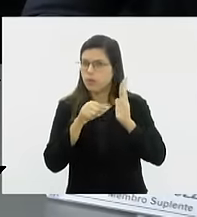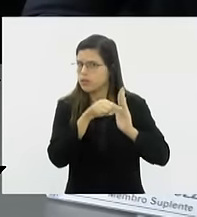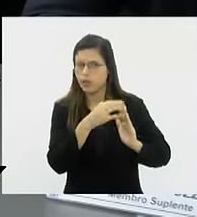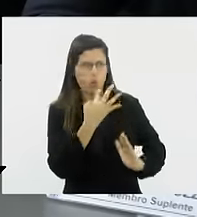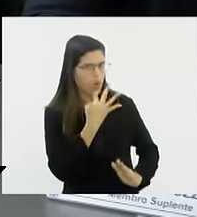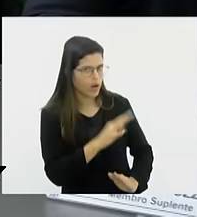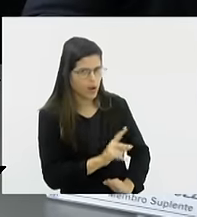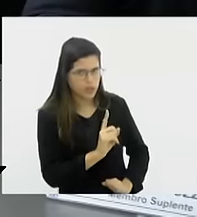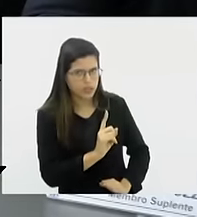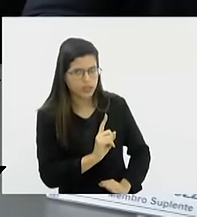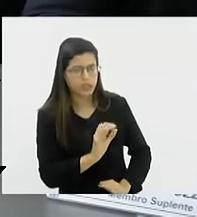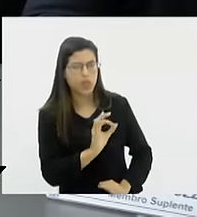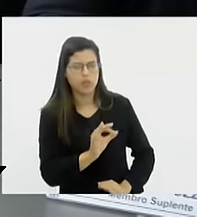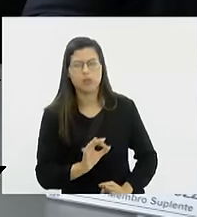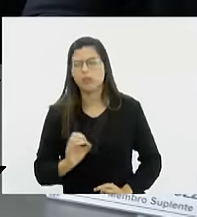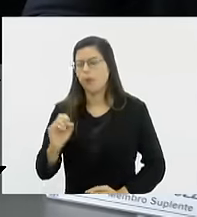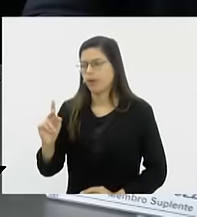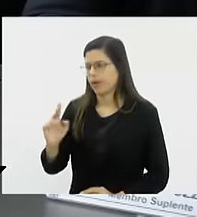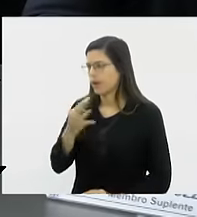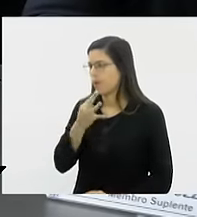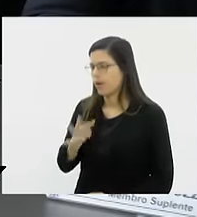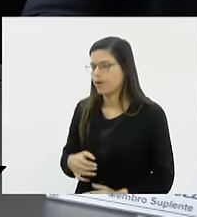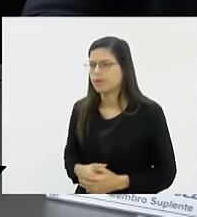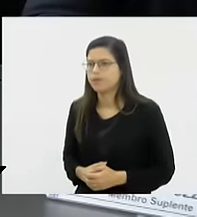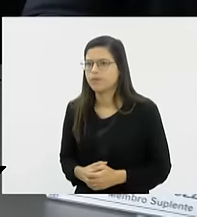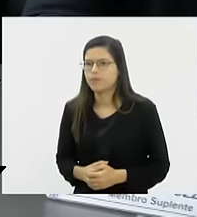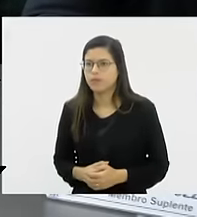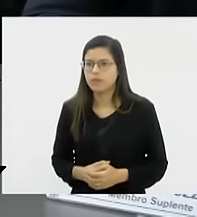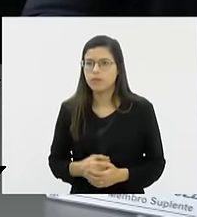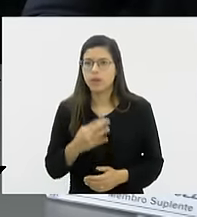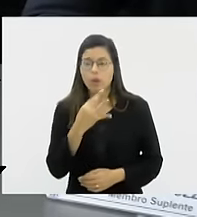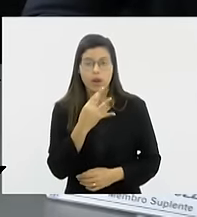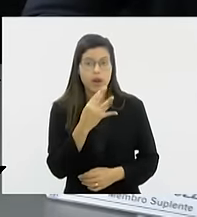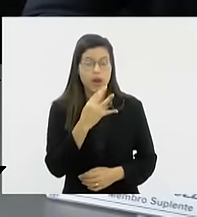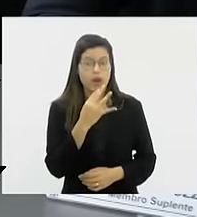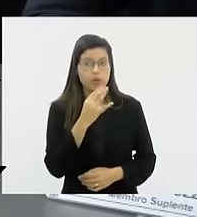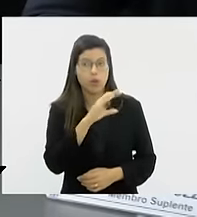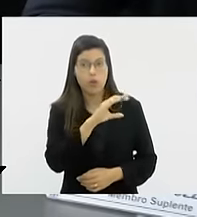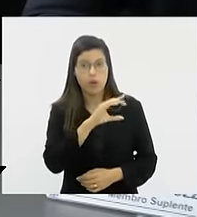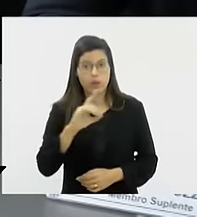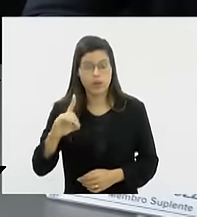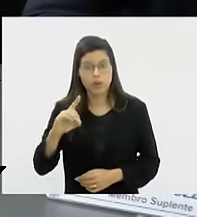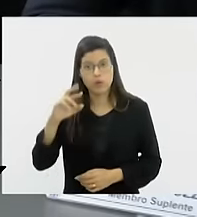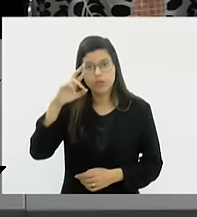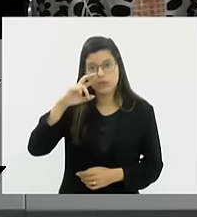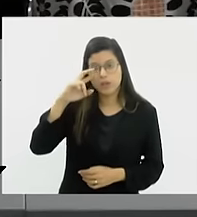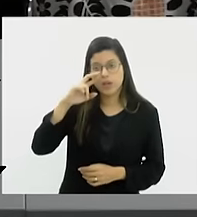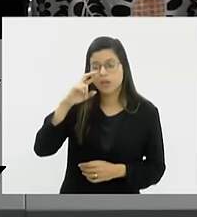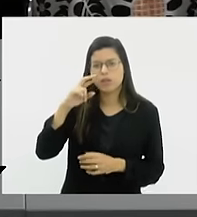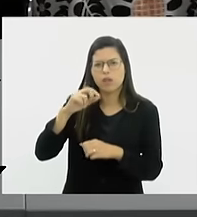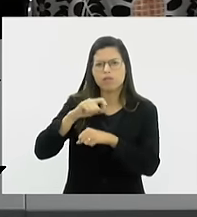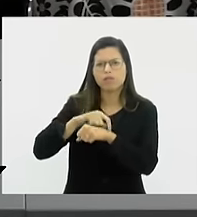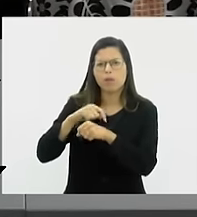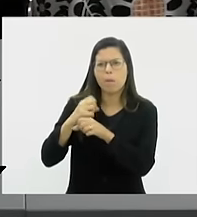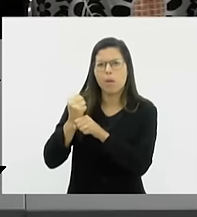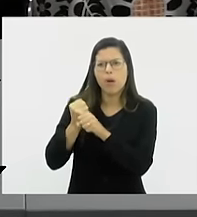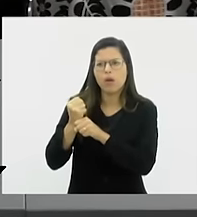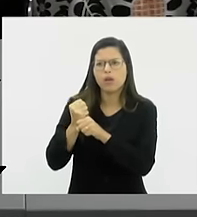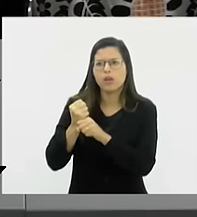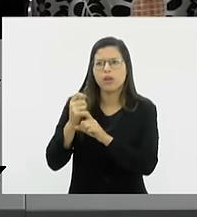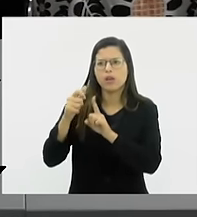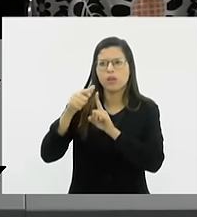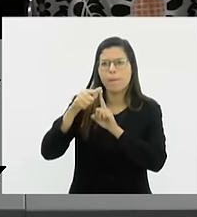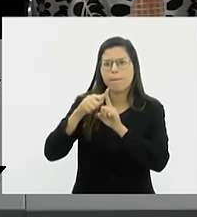Não tem ciência. Tá. O senhor conhece o seu coordenador de campanha, coordenador de fiscalização há quanto tempo? Desde março de